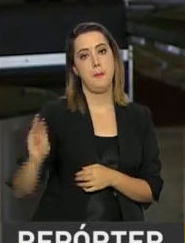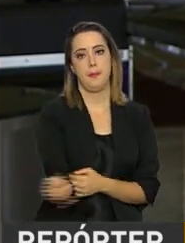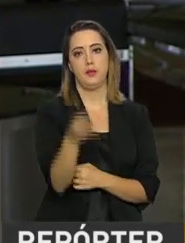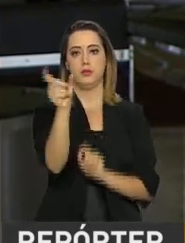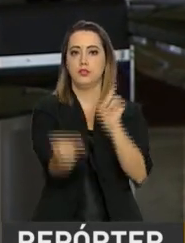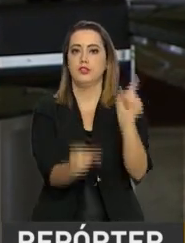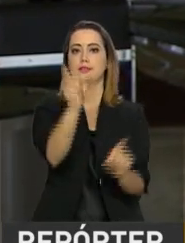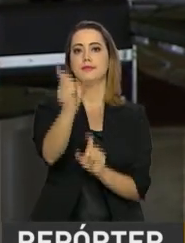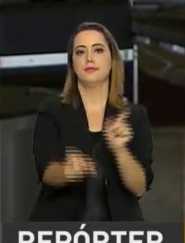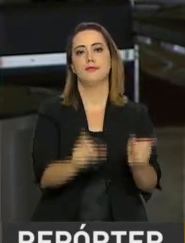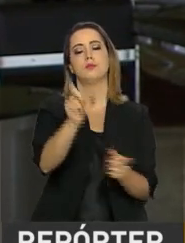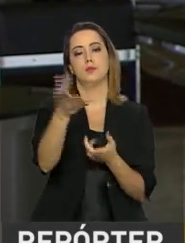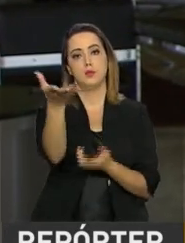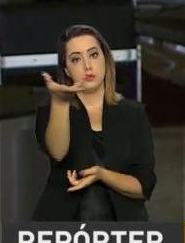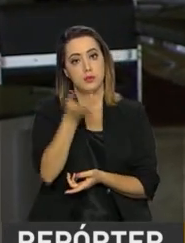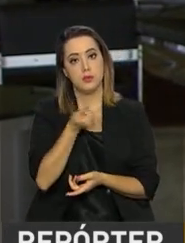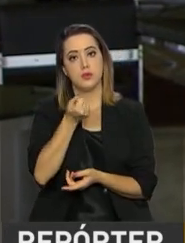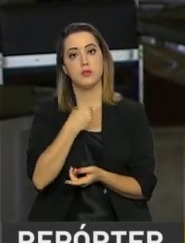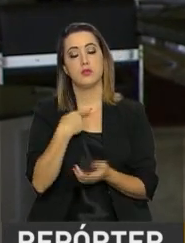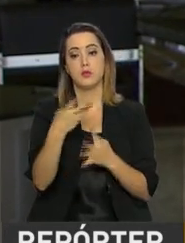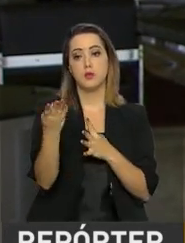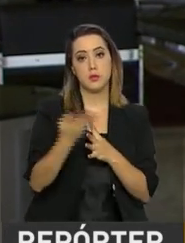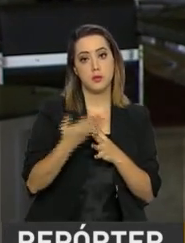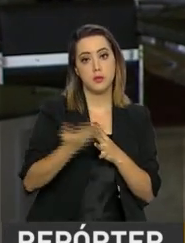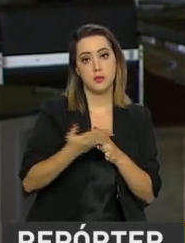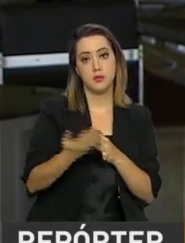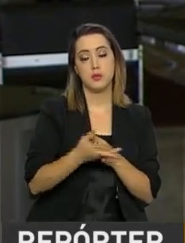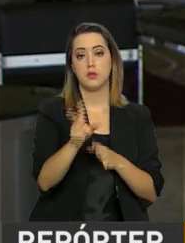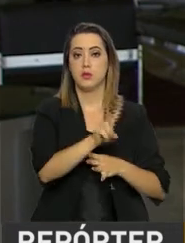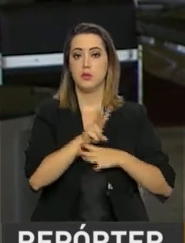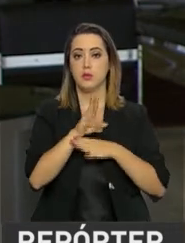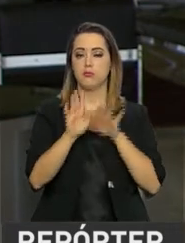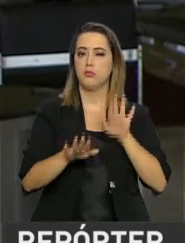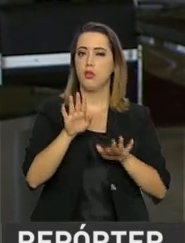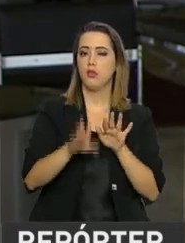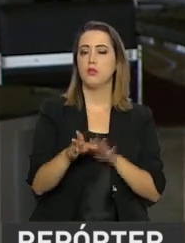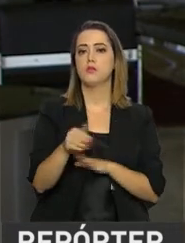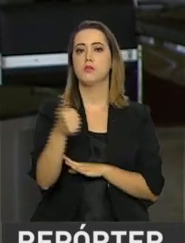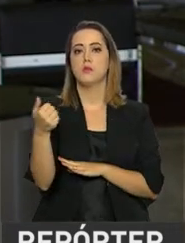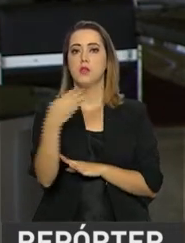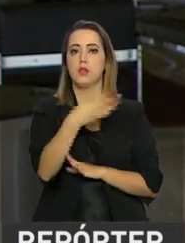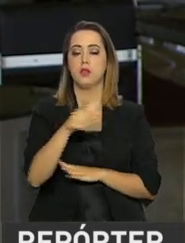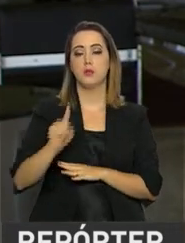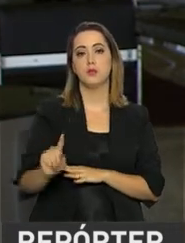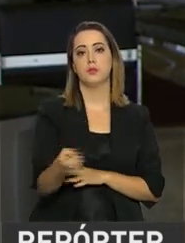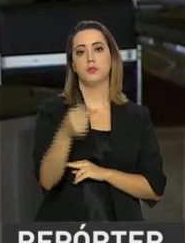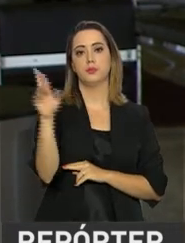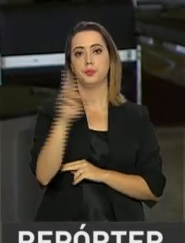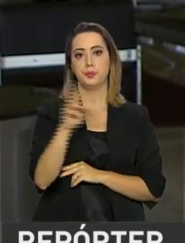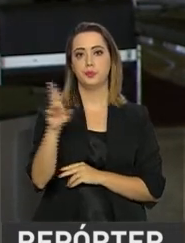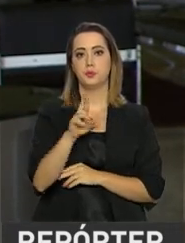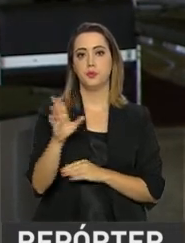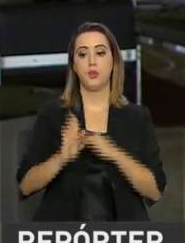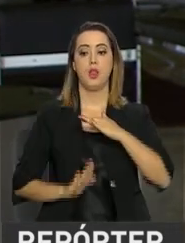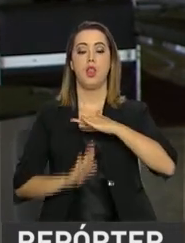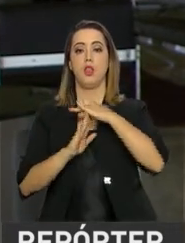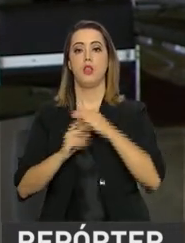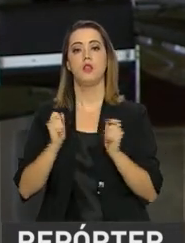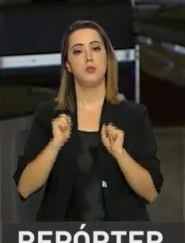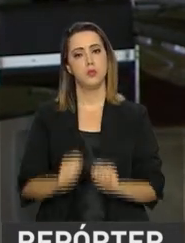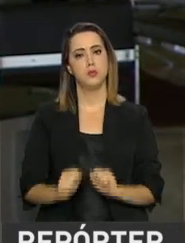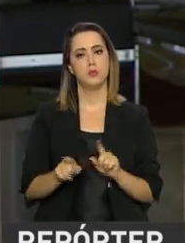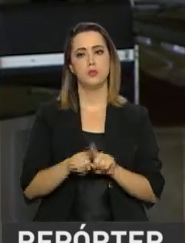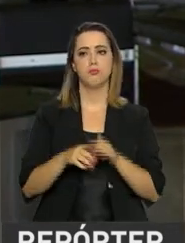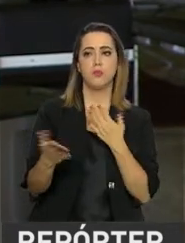com essa linha de crédito o valor médio dos financiamentos é de 14 mil reais eo limite depende da capacidade